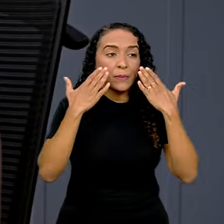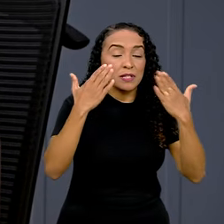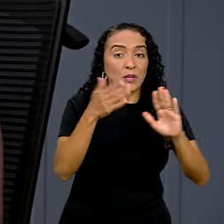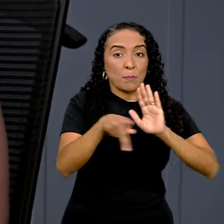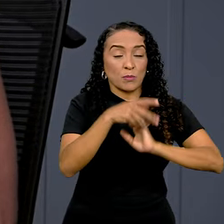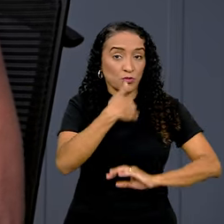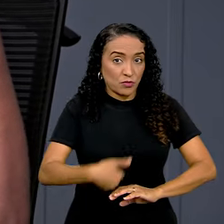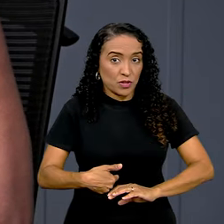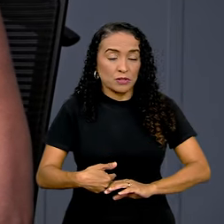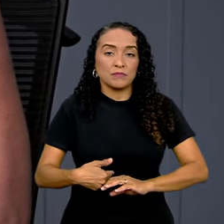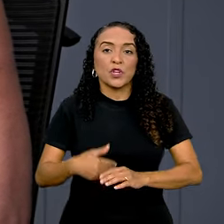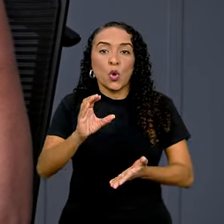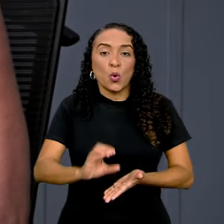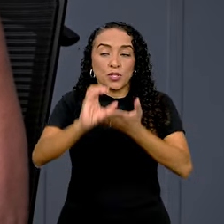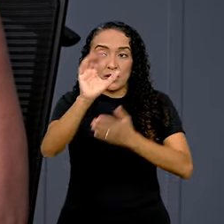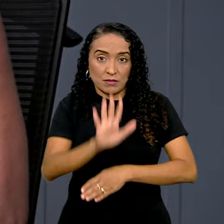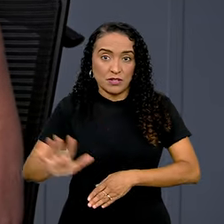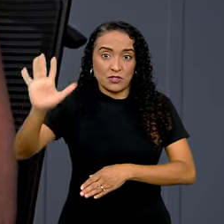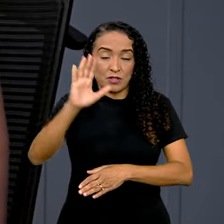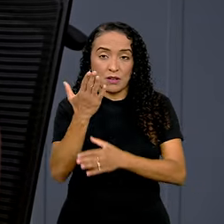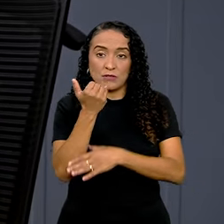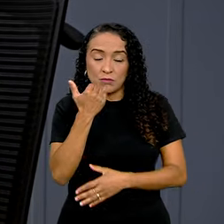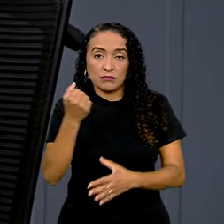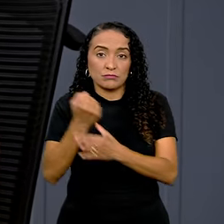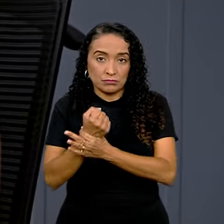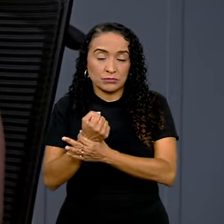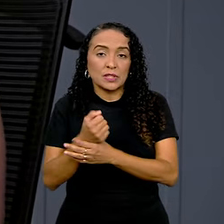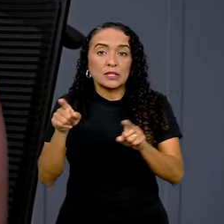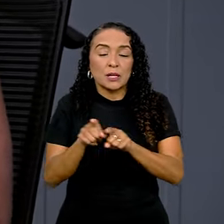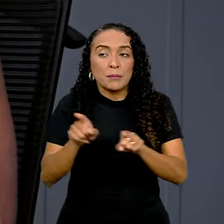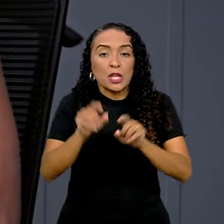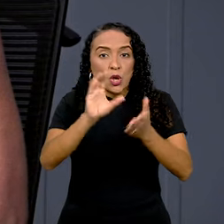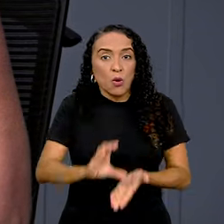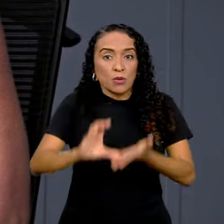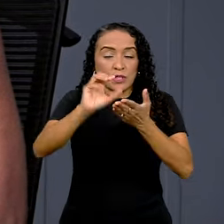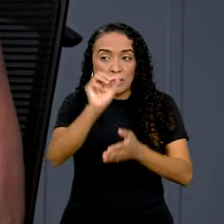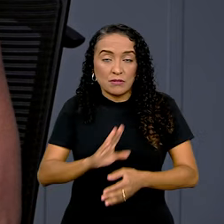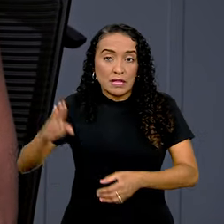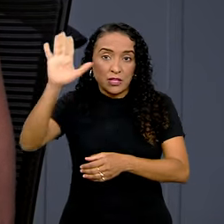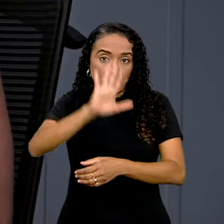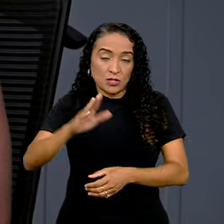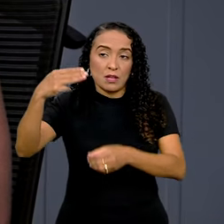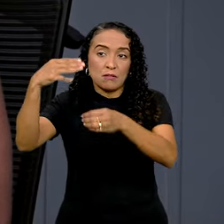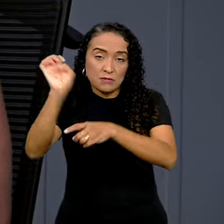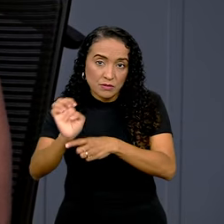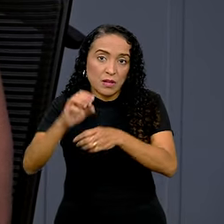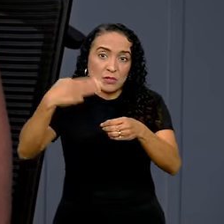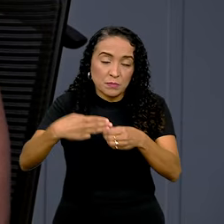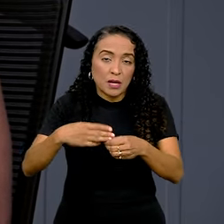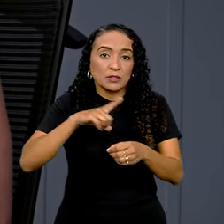às representações de governo no Conselho Nacional de segurança alimentar e os conselhos estaduais e municipais nós temos